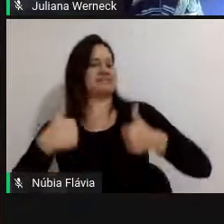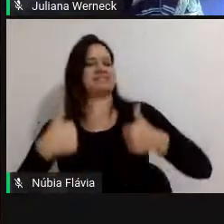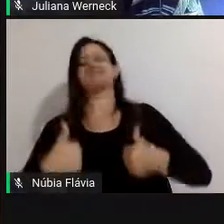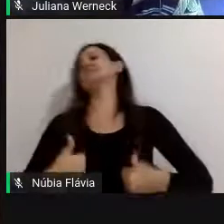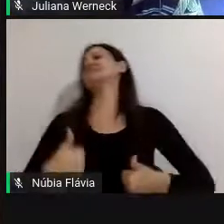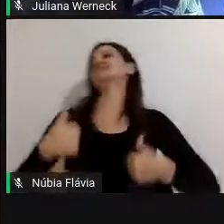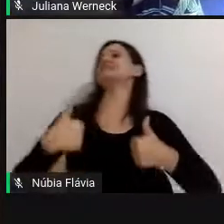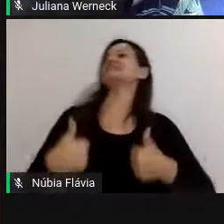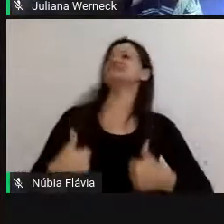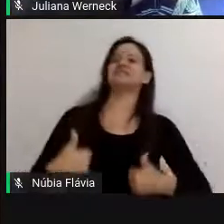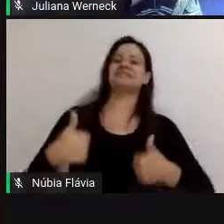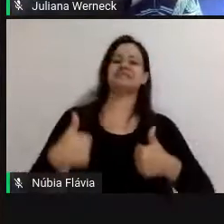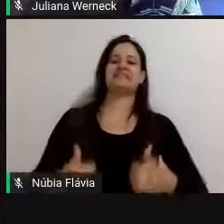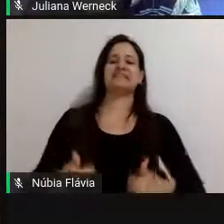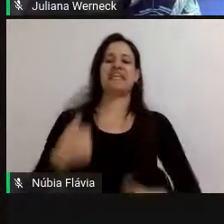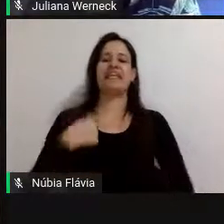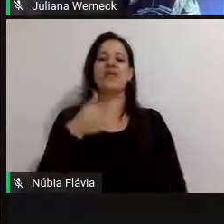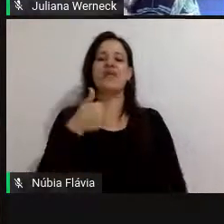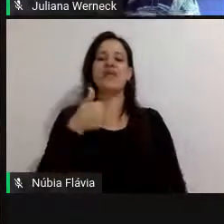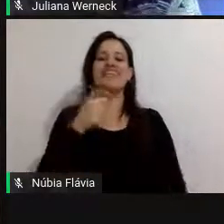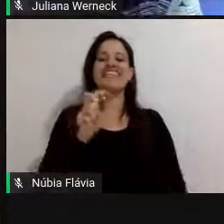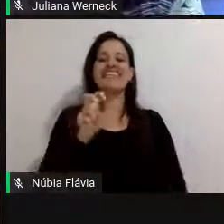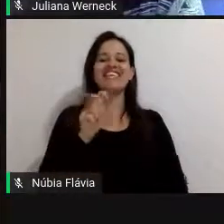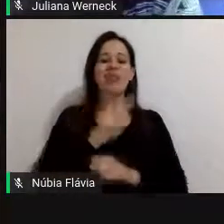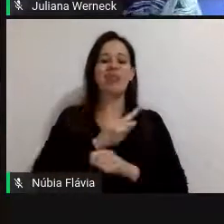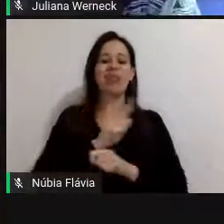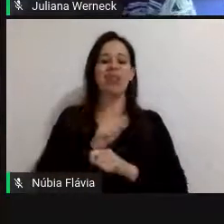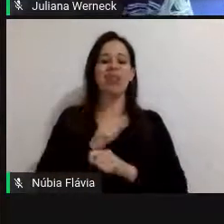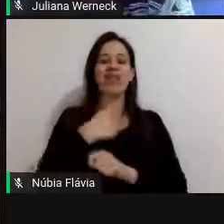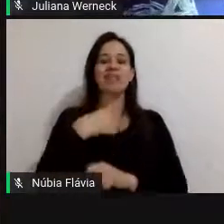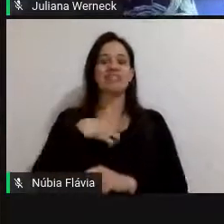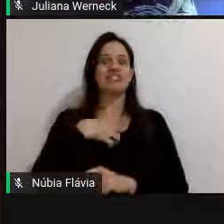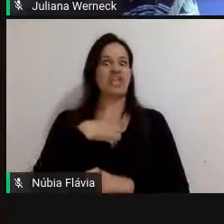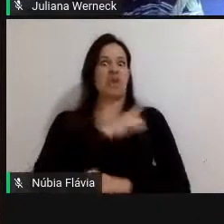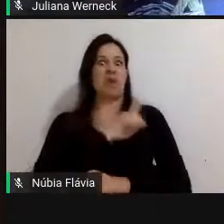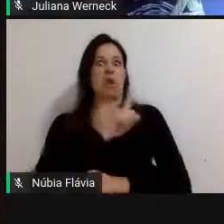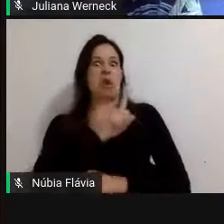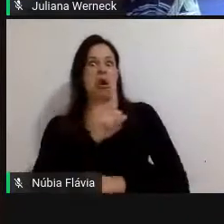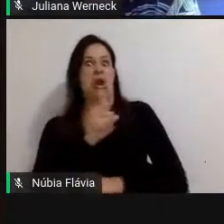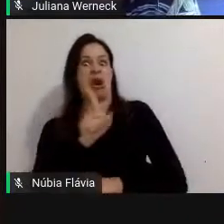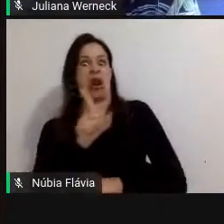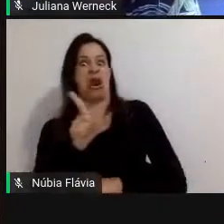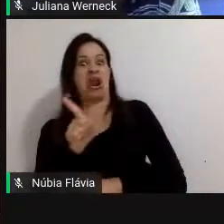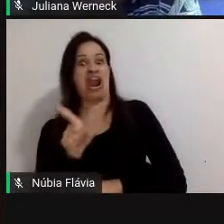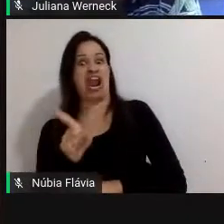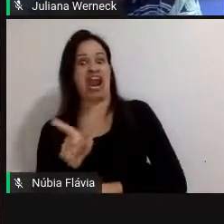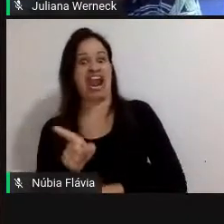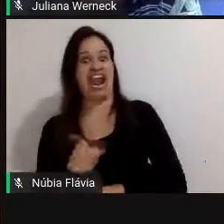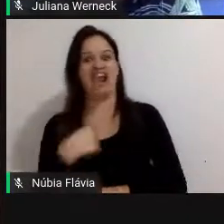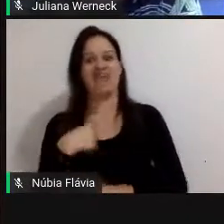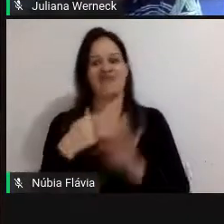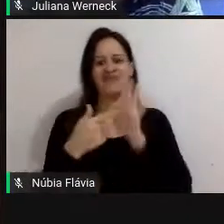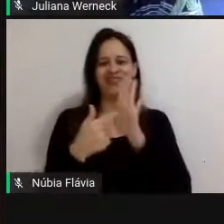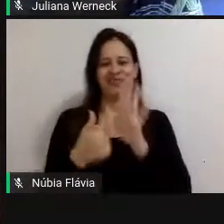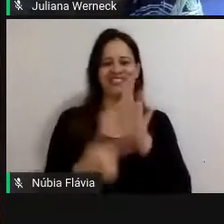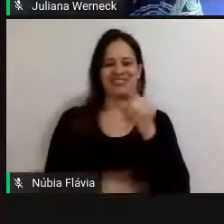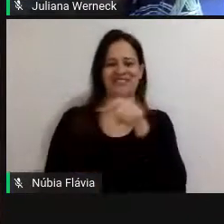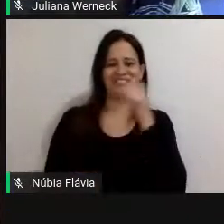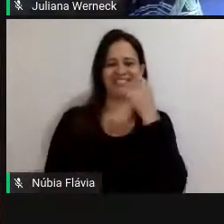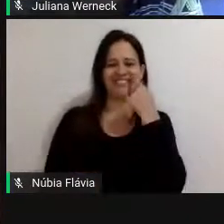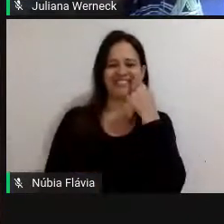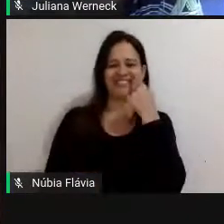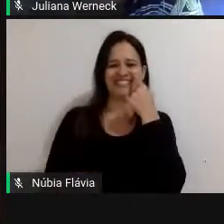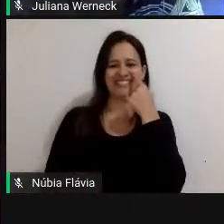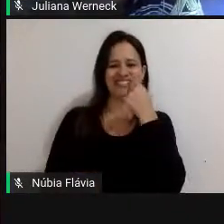andando acho que a 15 por hora, mas eu me sentia veloz e furiosa naquela estrada. Tava mais ou menos assim, ó, vou até mostrar aqui para você. Como